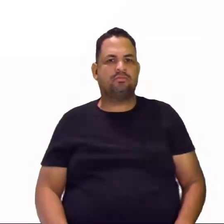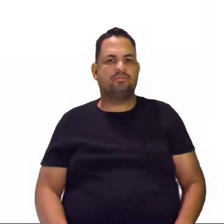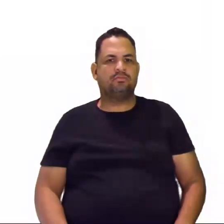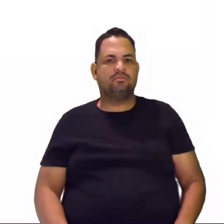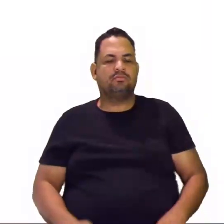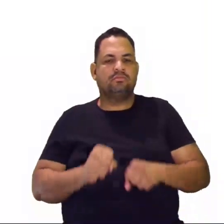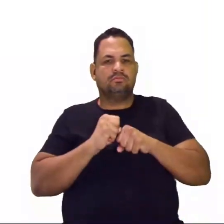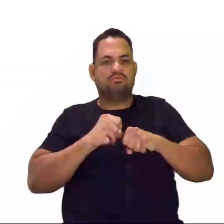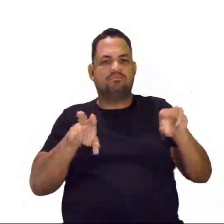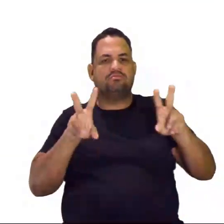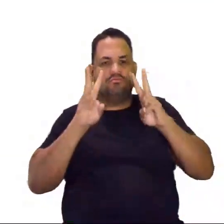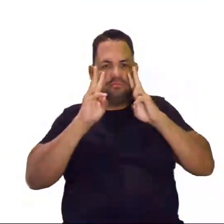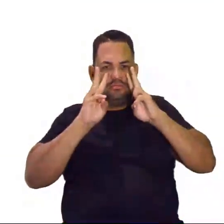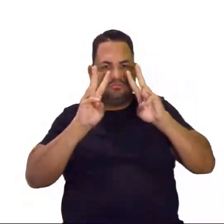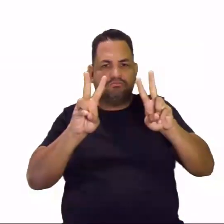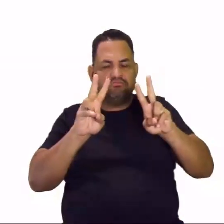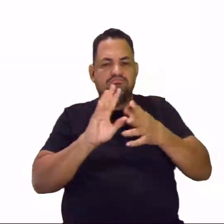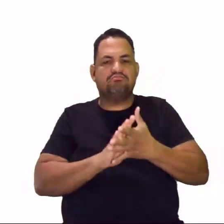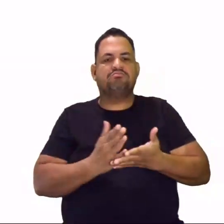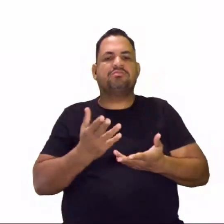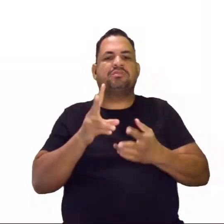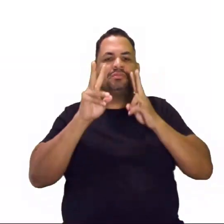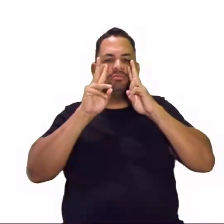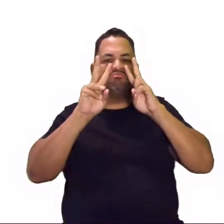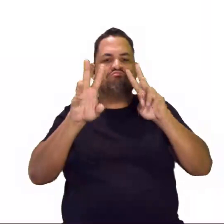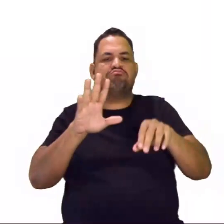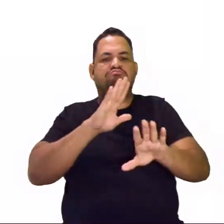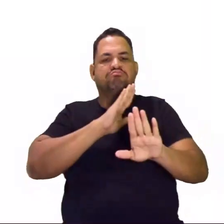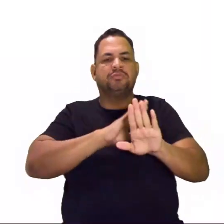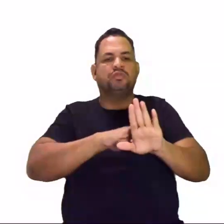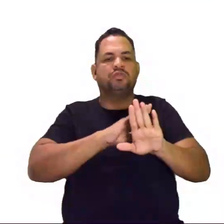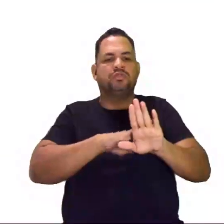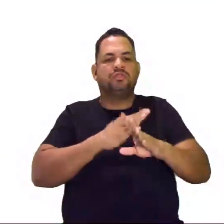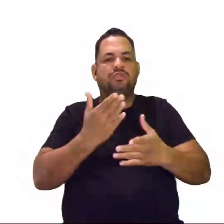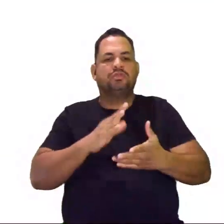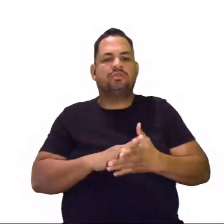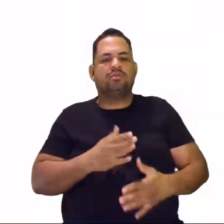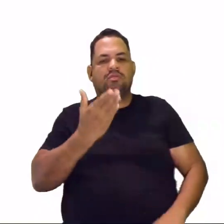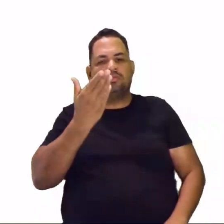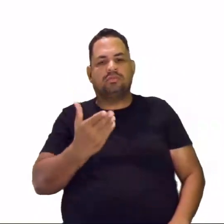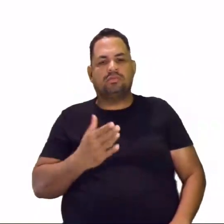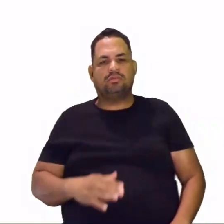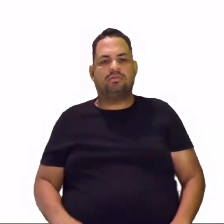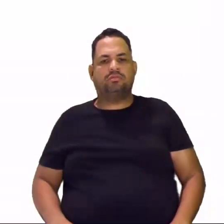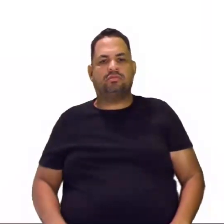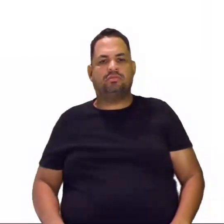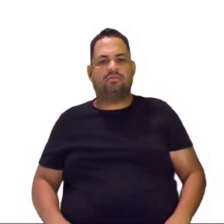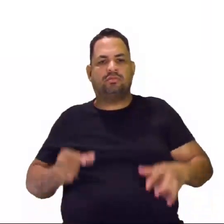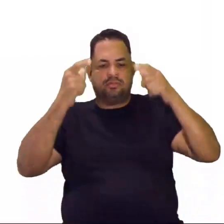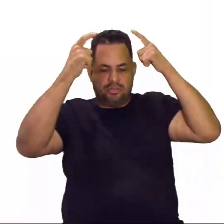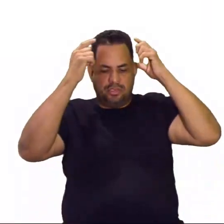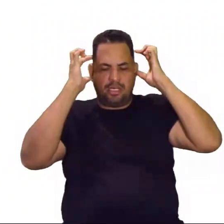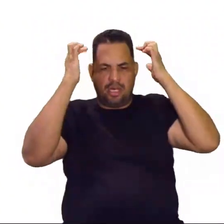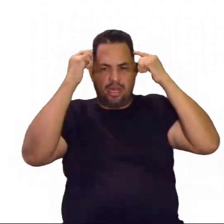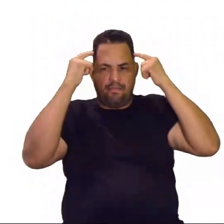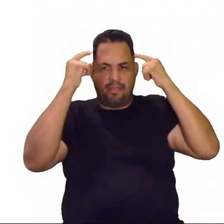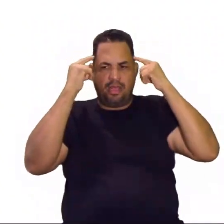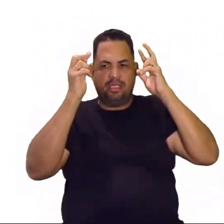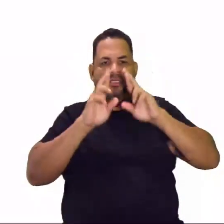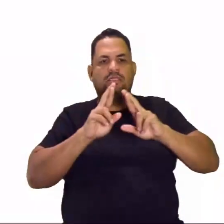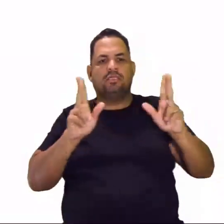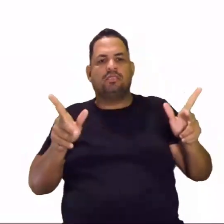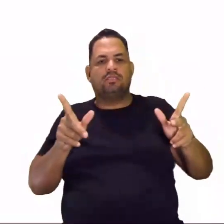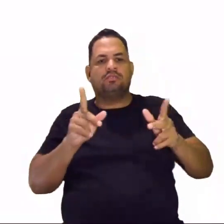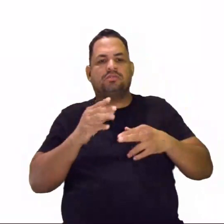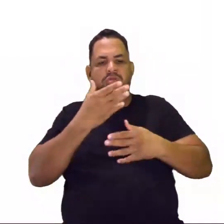eles difundiram essa ideologia, essa visão de mundo, dizendo, tá vendo? O crânio do branco é diferente, o crânio